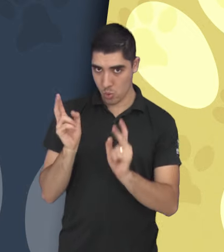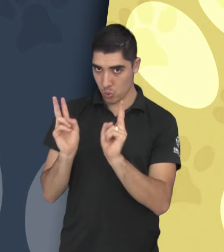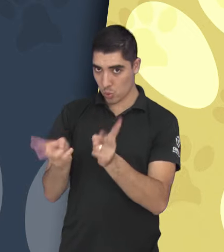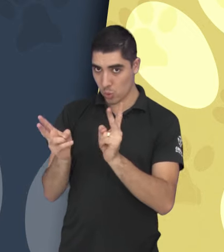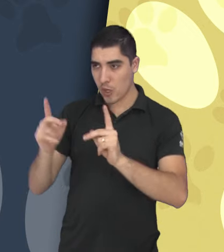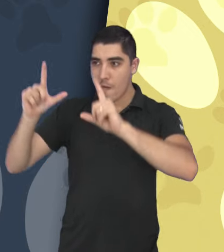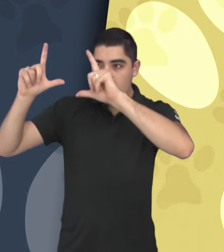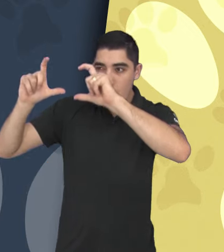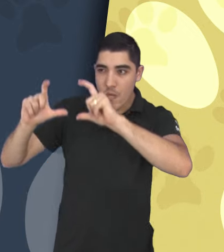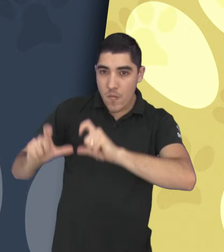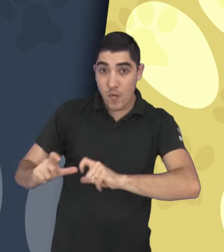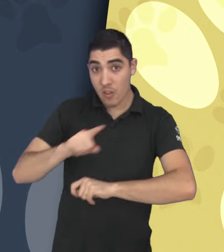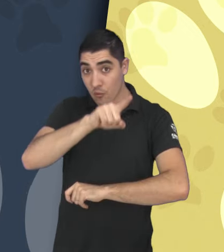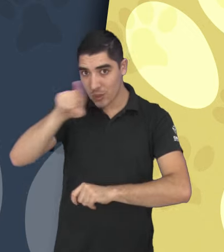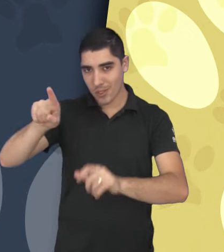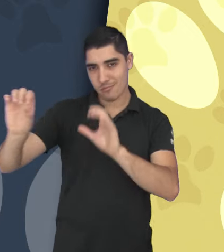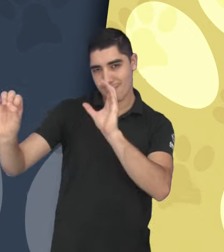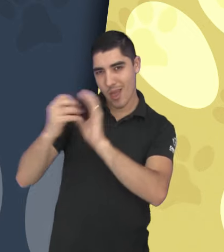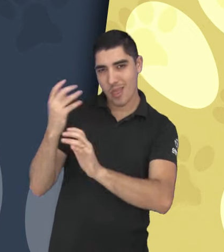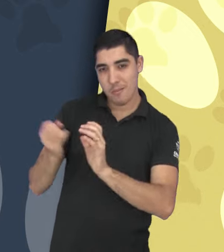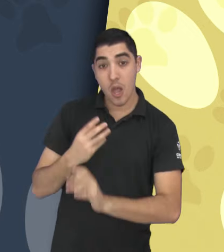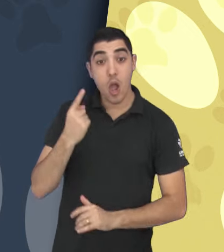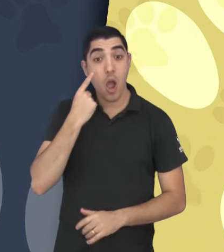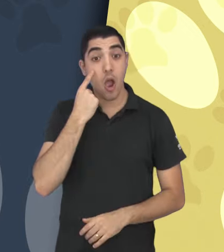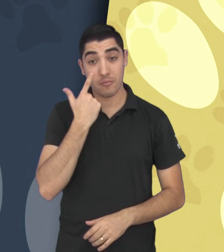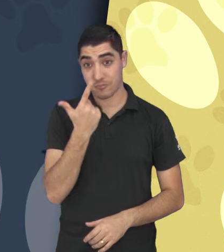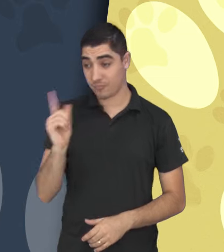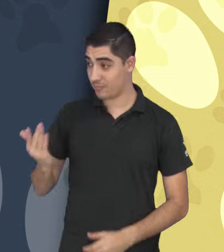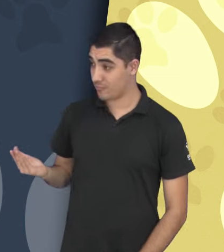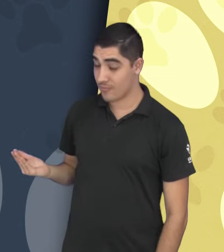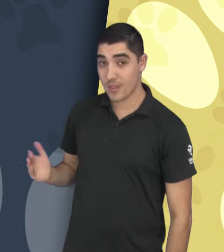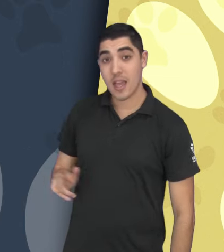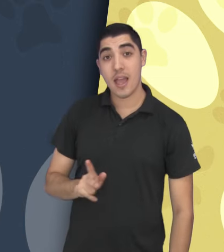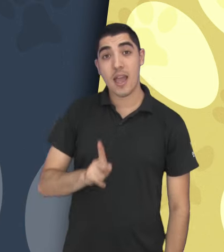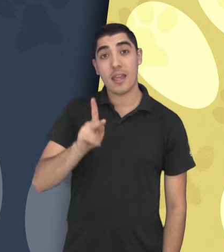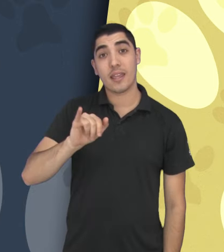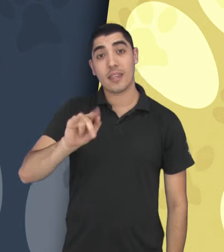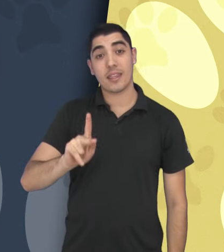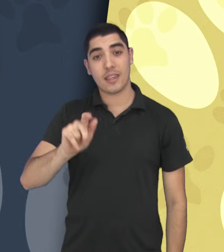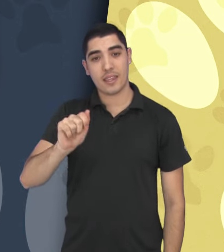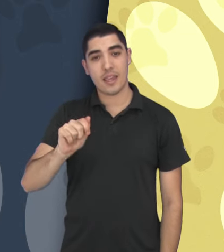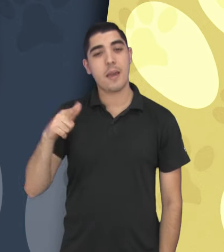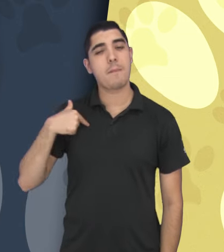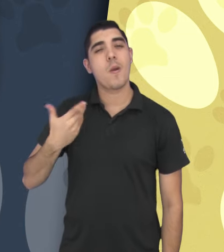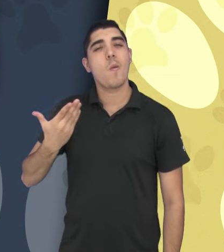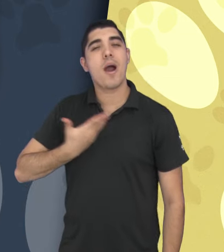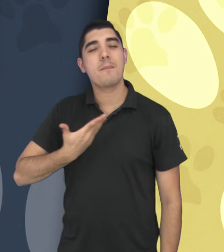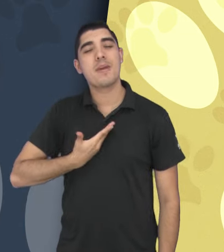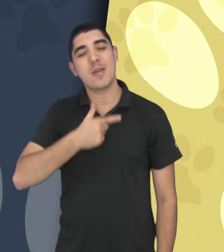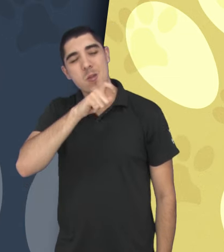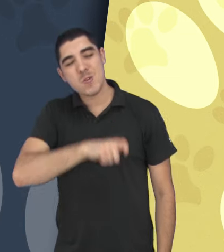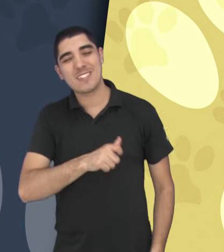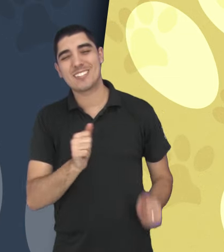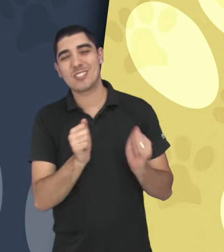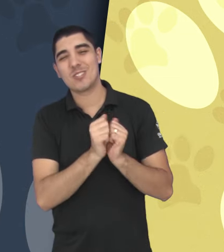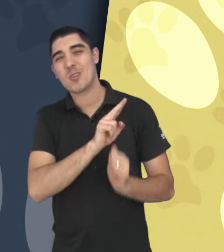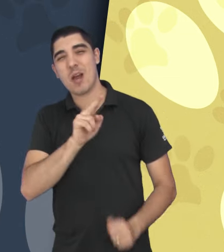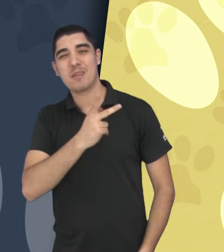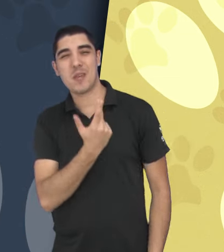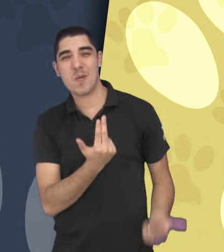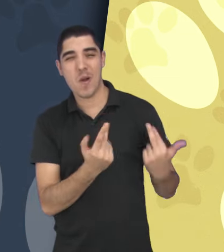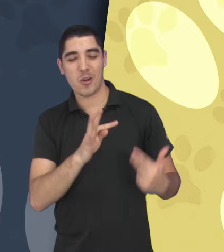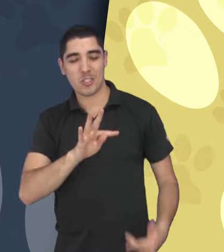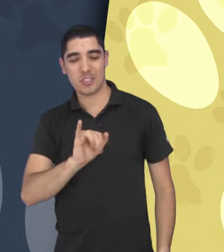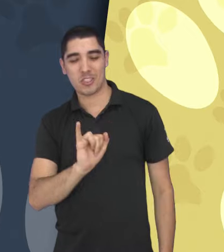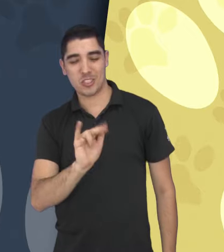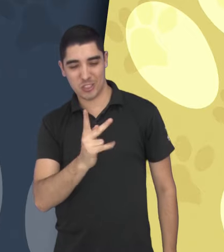mais registros que vocês enviaram. Primeiro, a Kika, cachorrinha do meu xará, Thiago. Ele não tem outros cães,